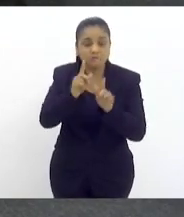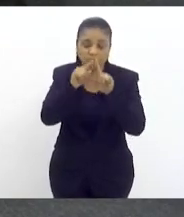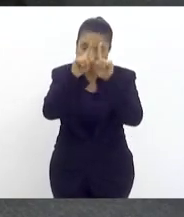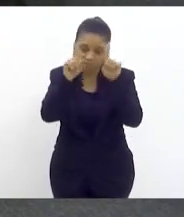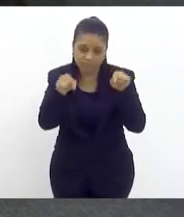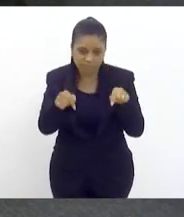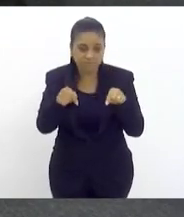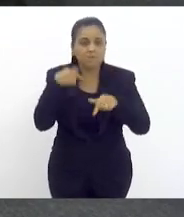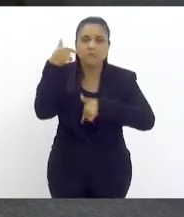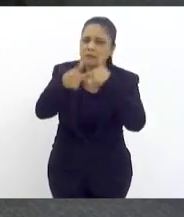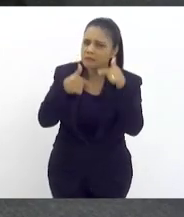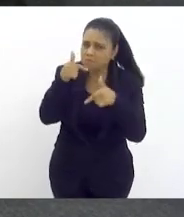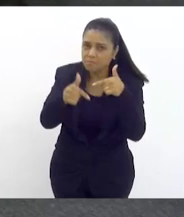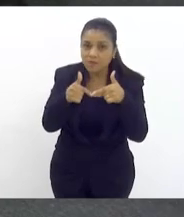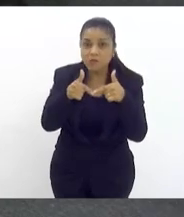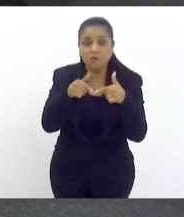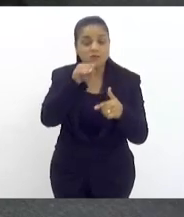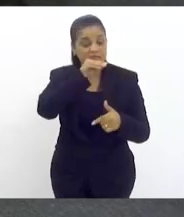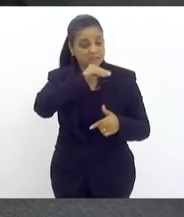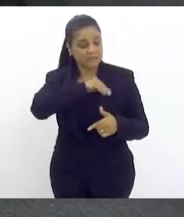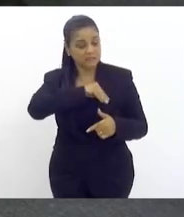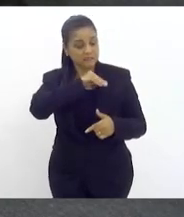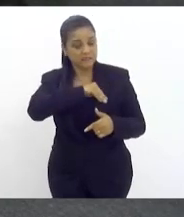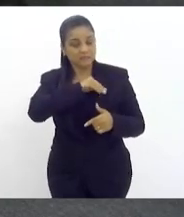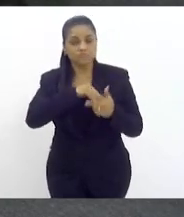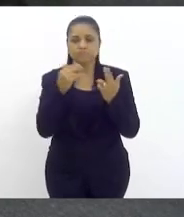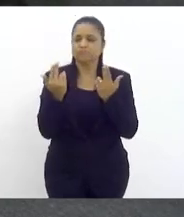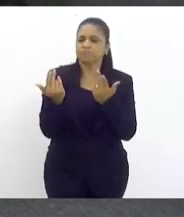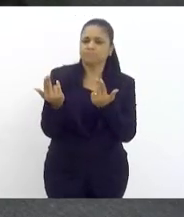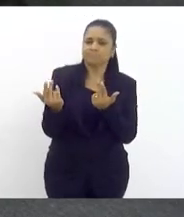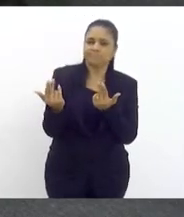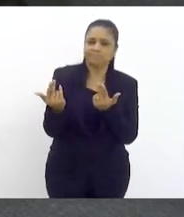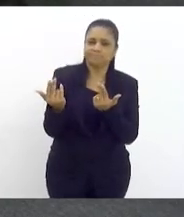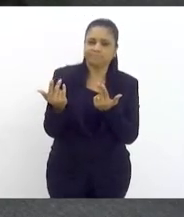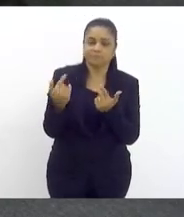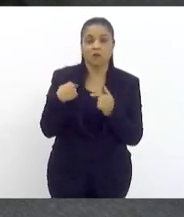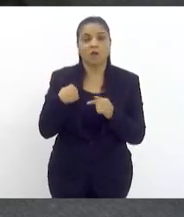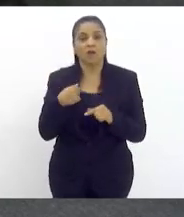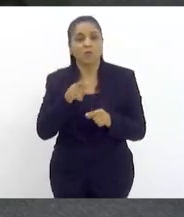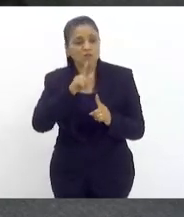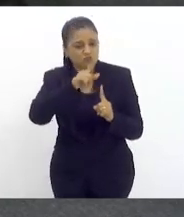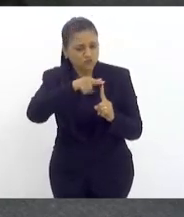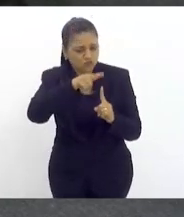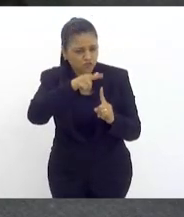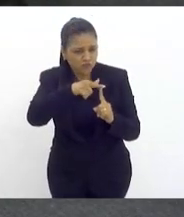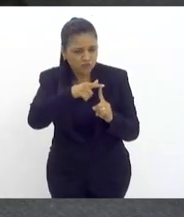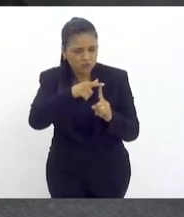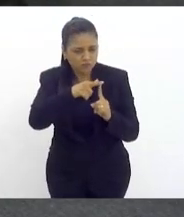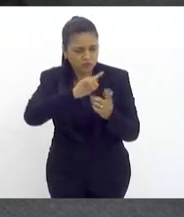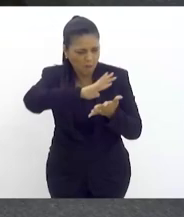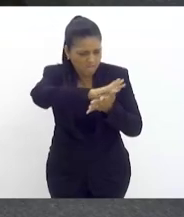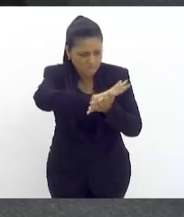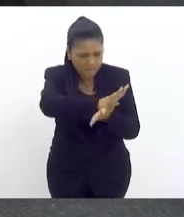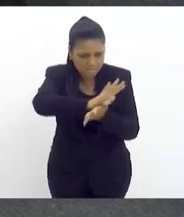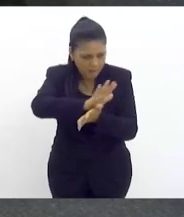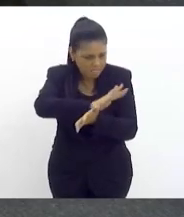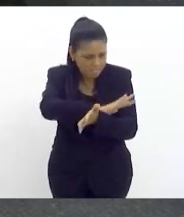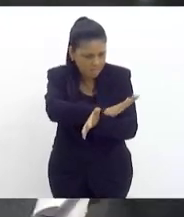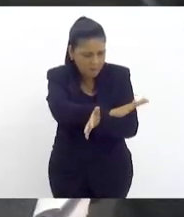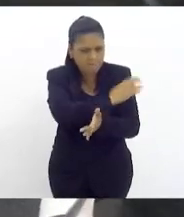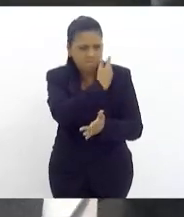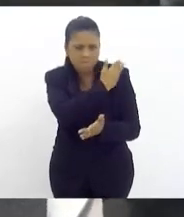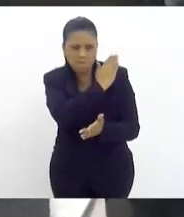qualificação, que possam ganhar o mesmo salário, porque esse tipo de discriminação também é